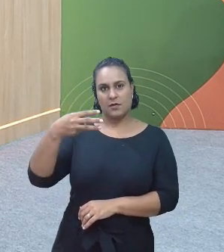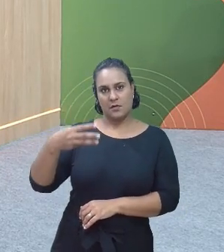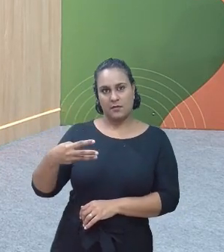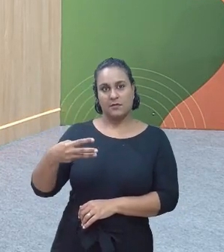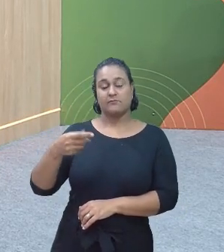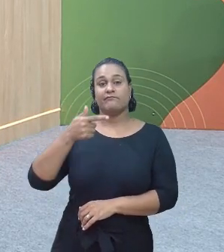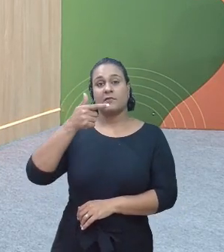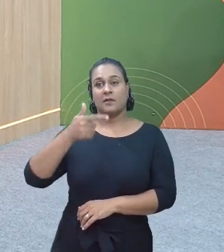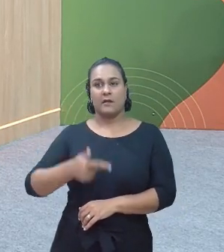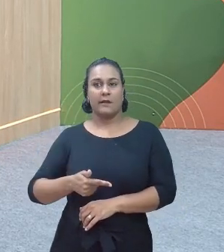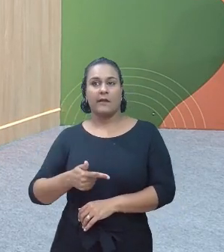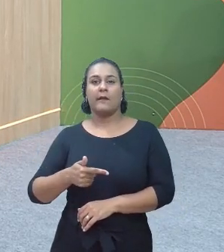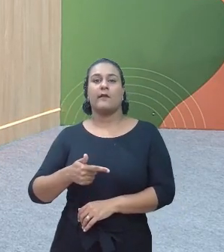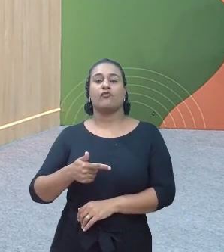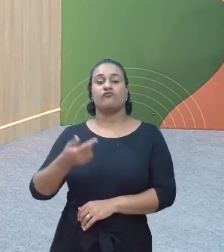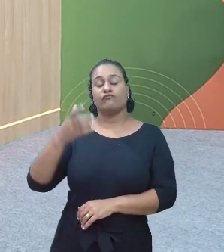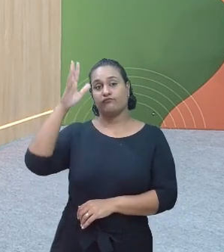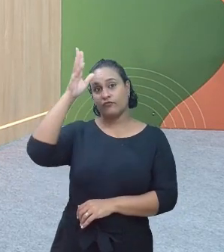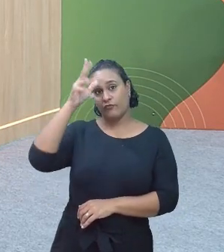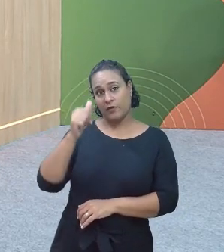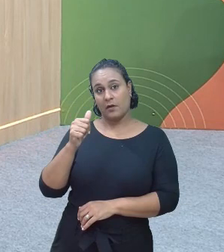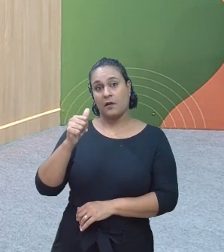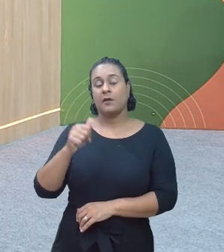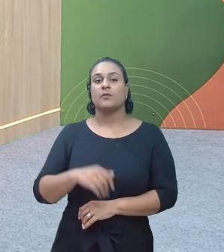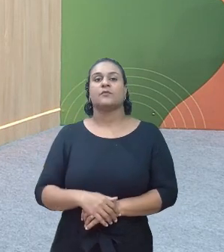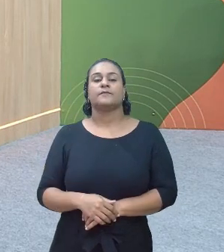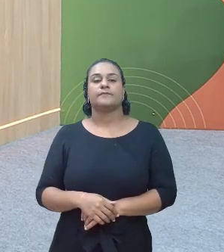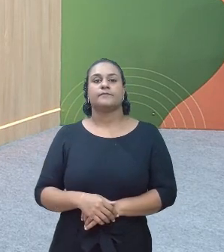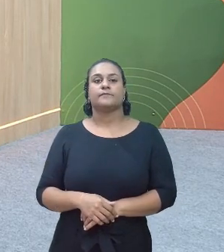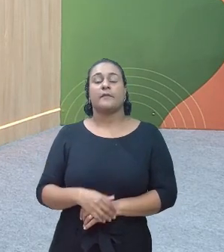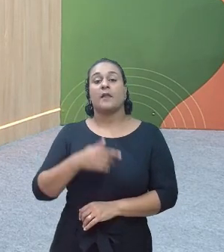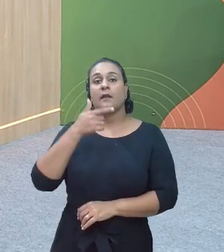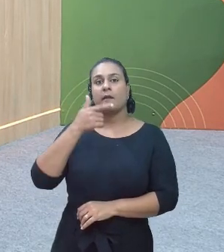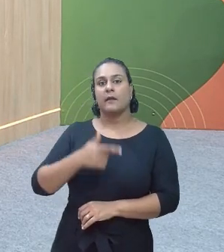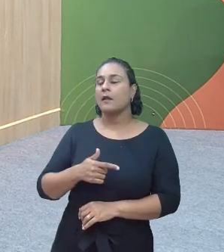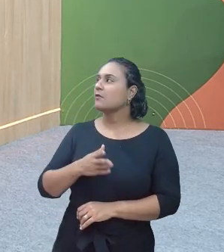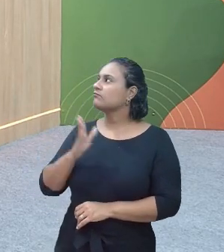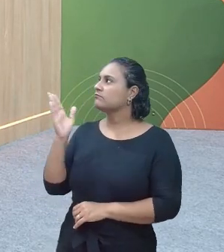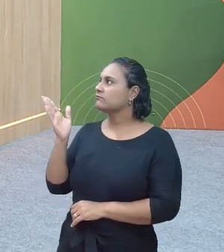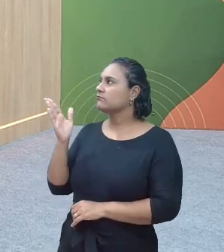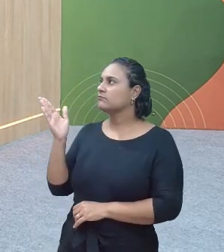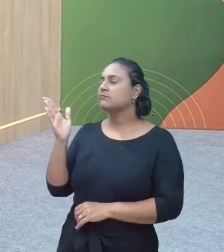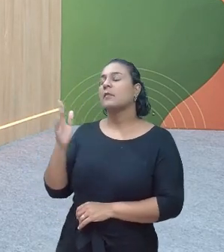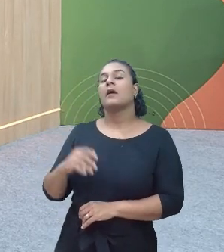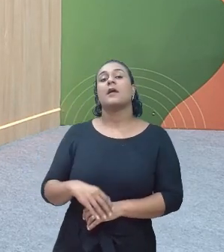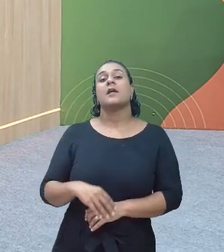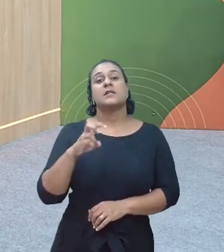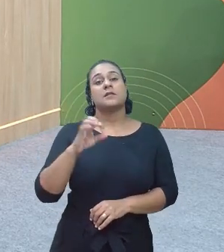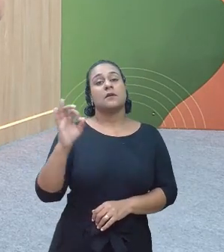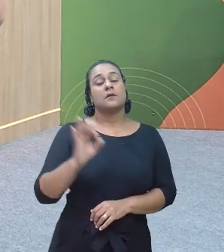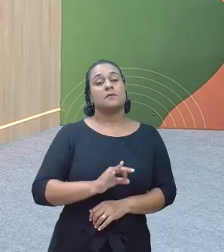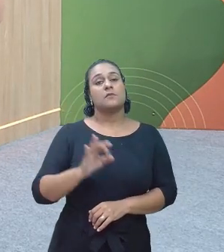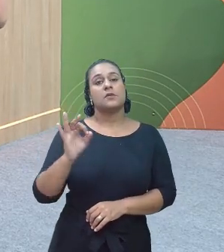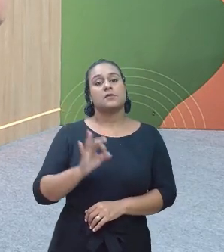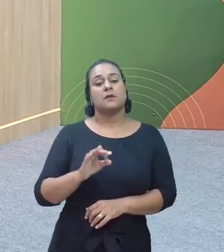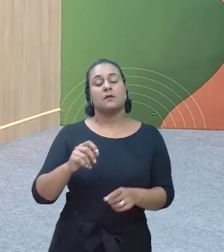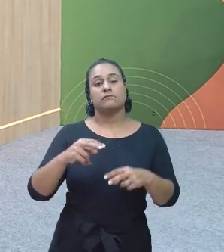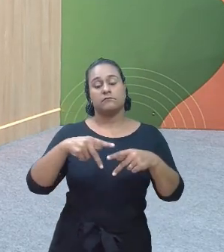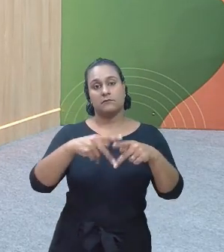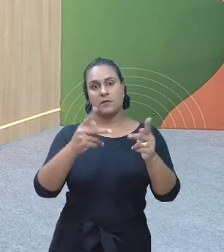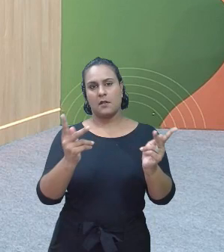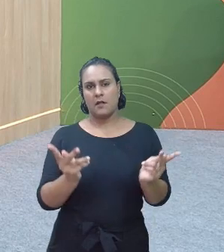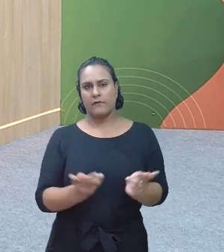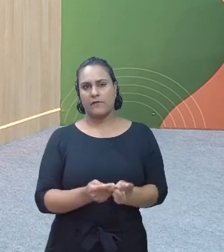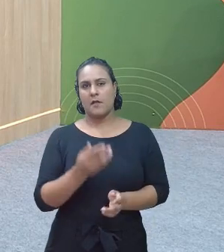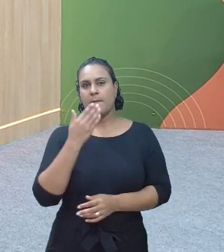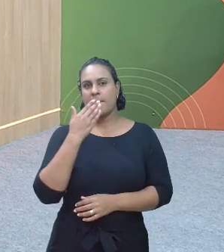mussarela, napolitana e frango catupiry como preferidas, dividindo ali o restante. No geral, 5% das pizzas